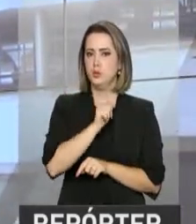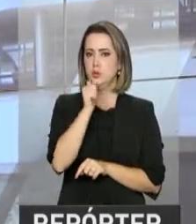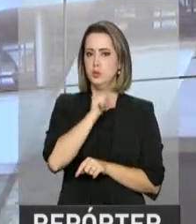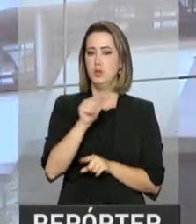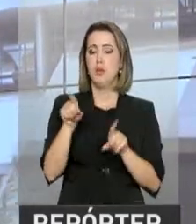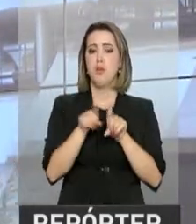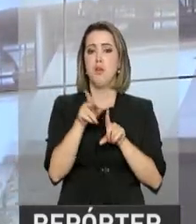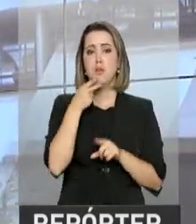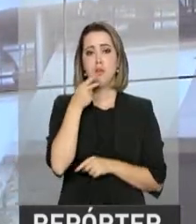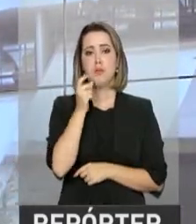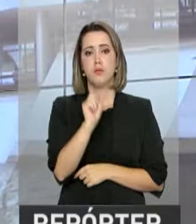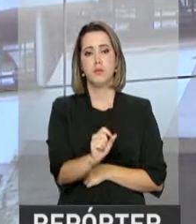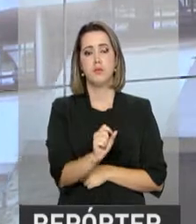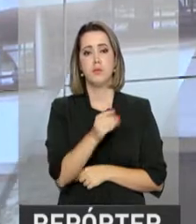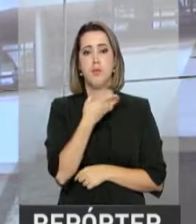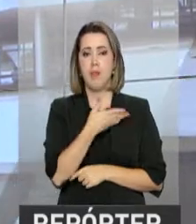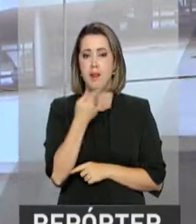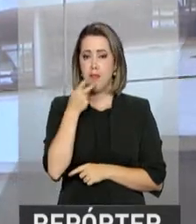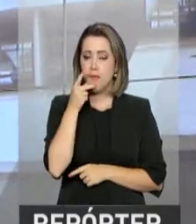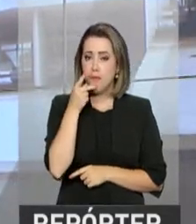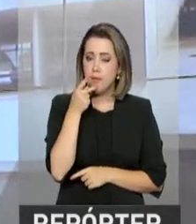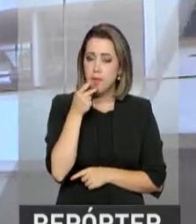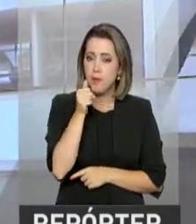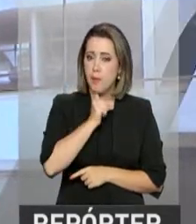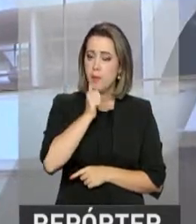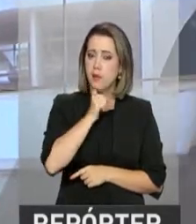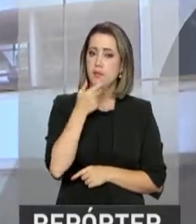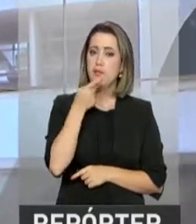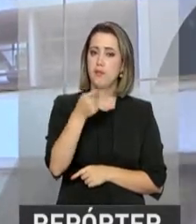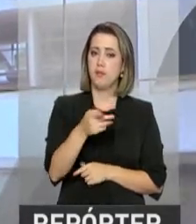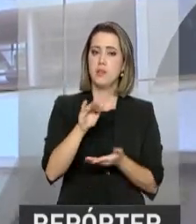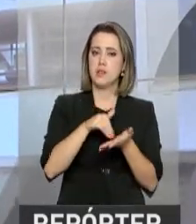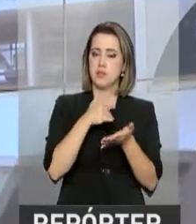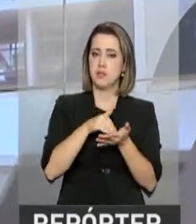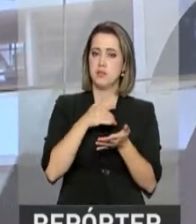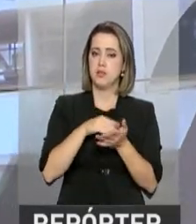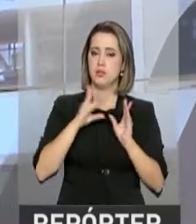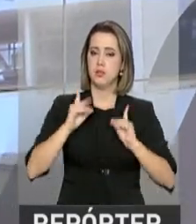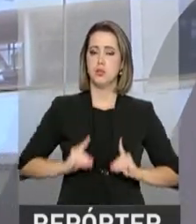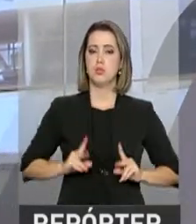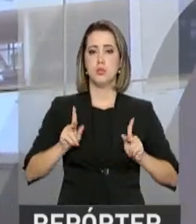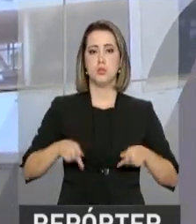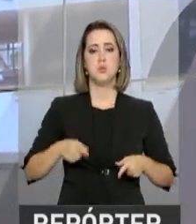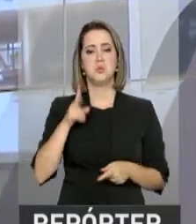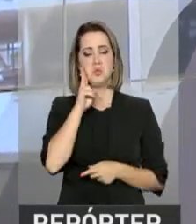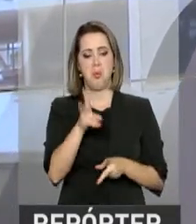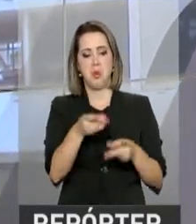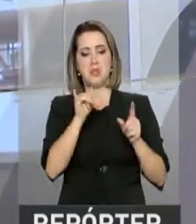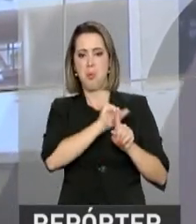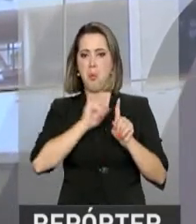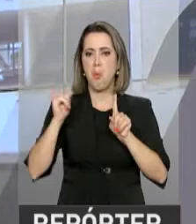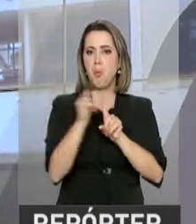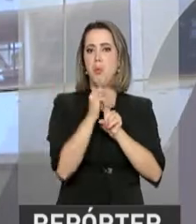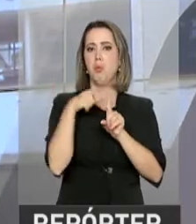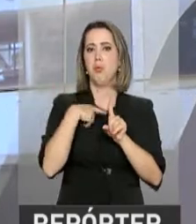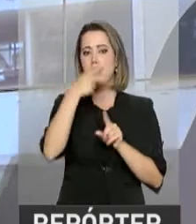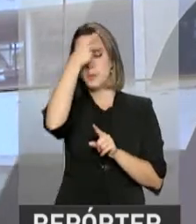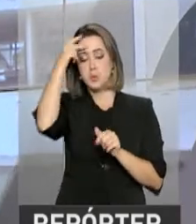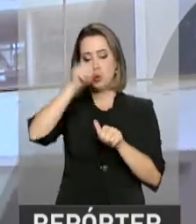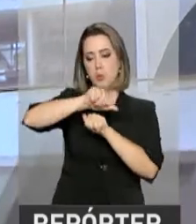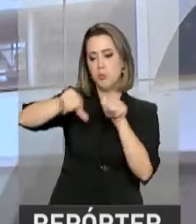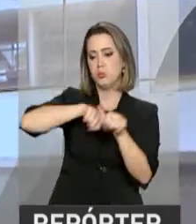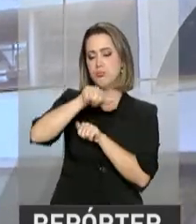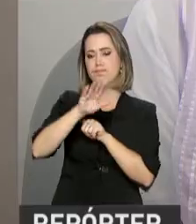e luiza regras ela afirma ainda que os efeitos do bullying podem ser percebidos da mudança de comportamento das